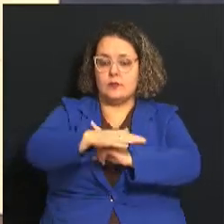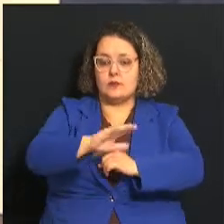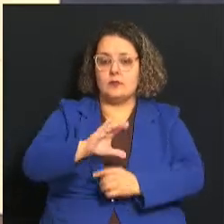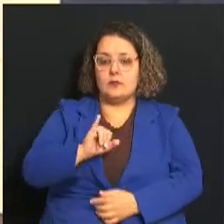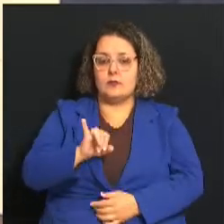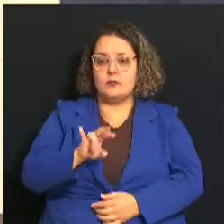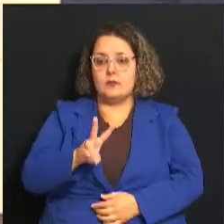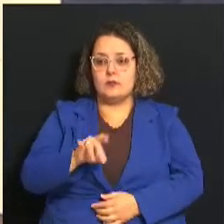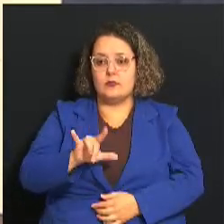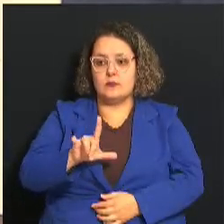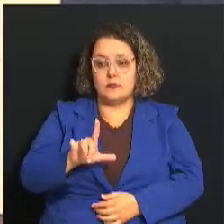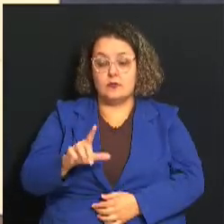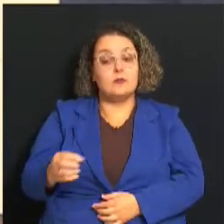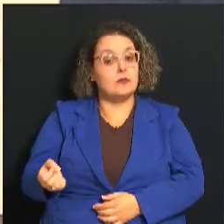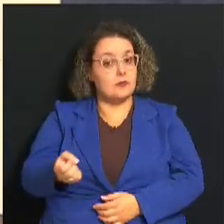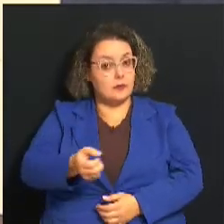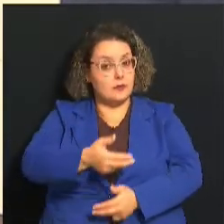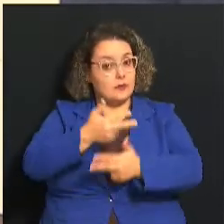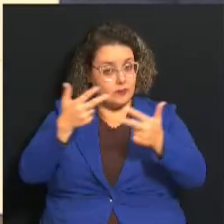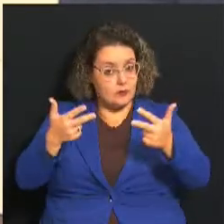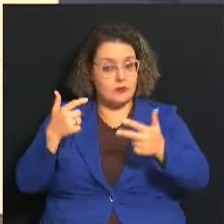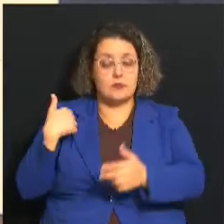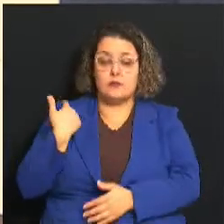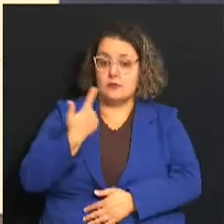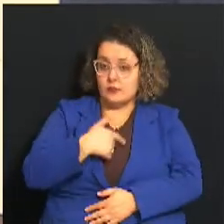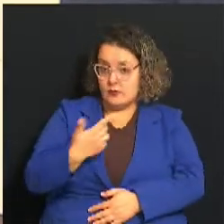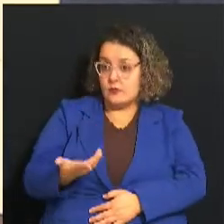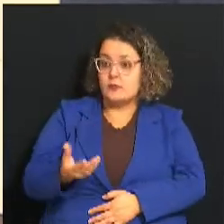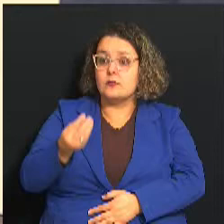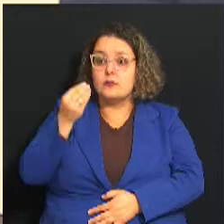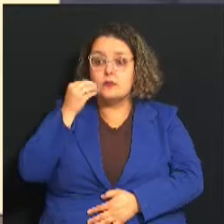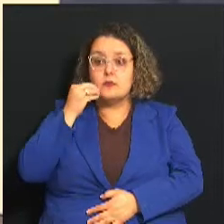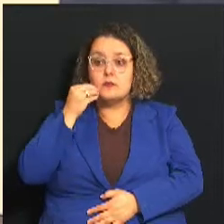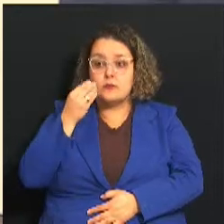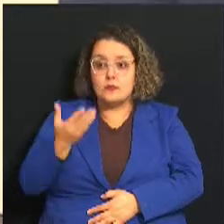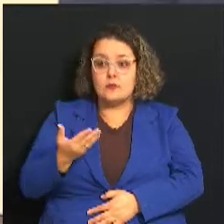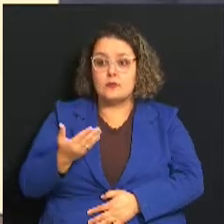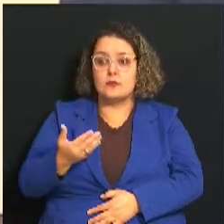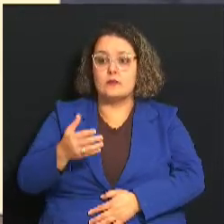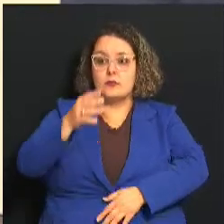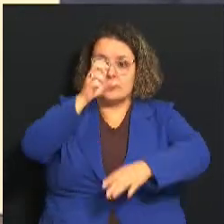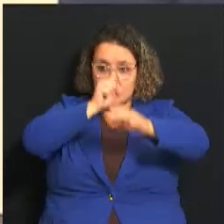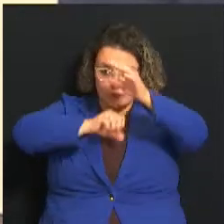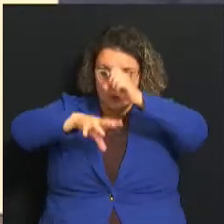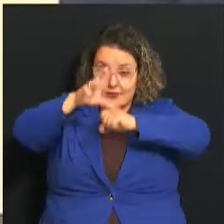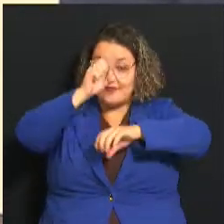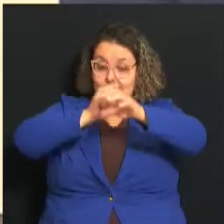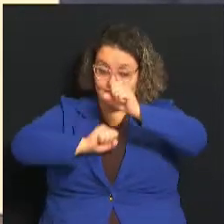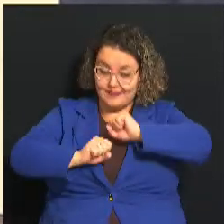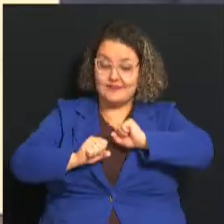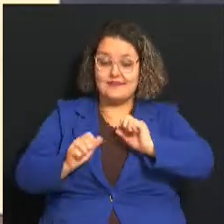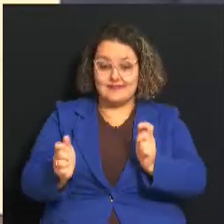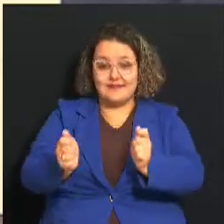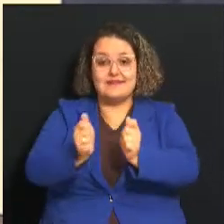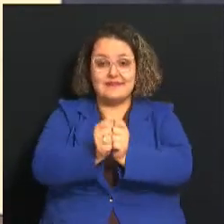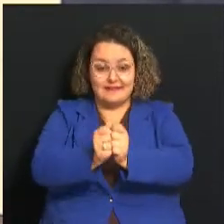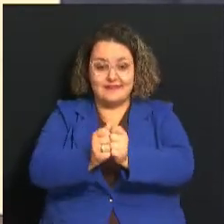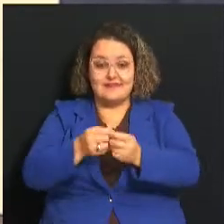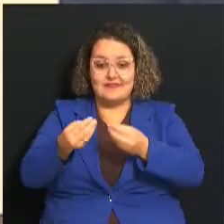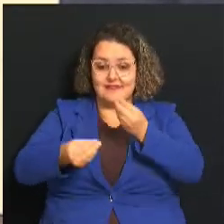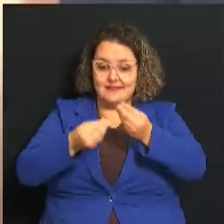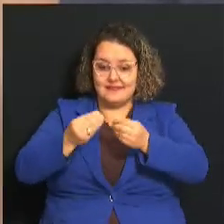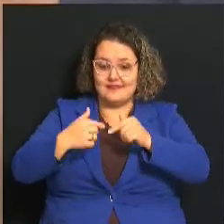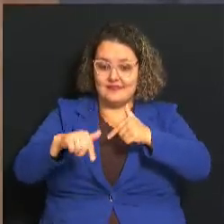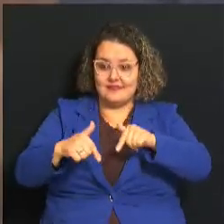uma novidade para nós. Portanto, nós estamos testando e vamos aprender como é que a gente trabalha com esse